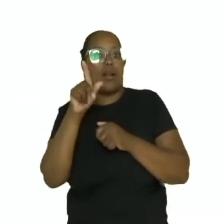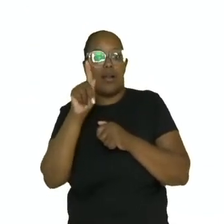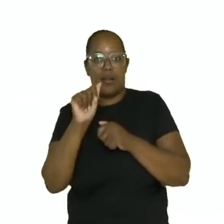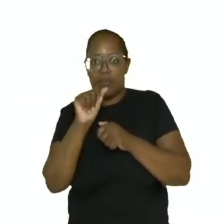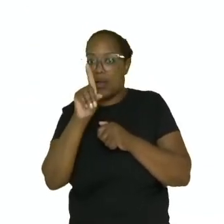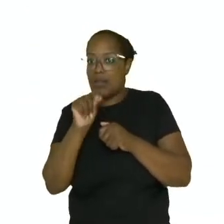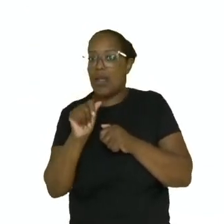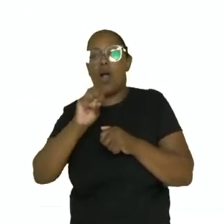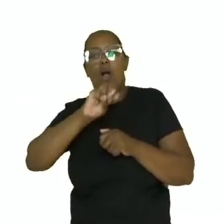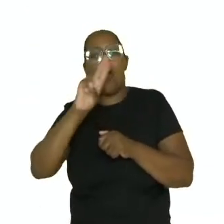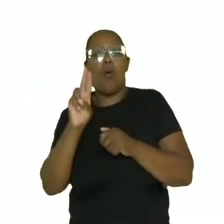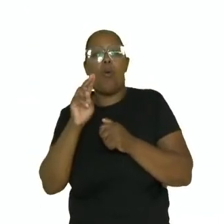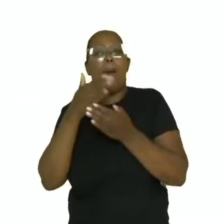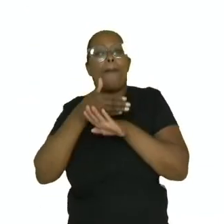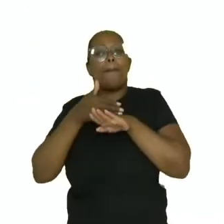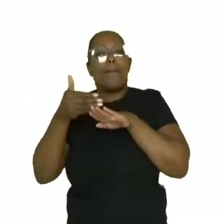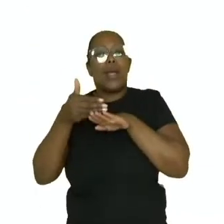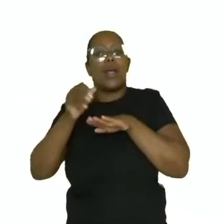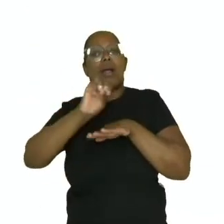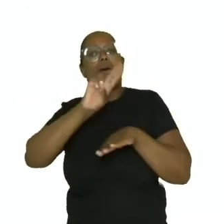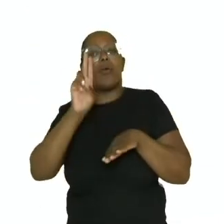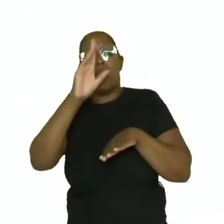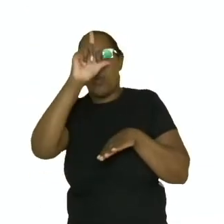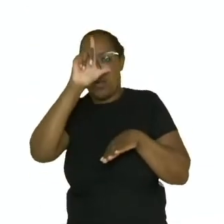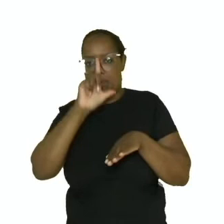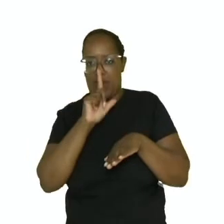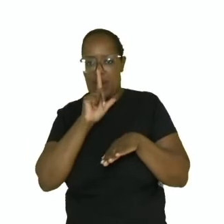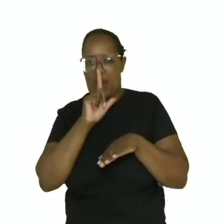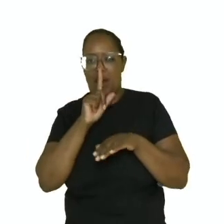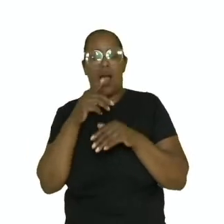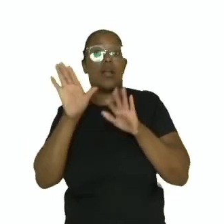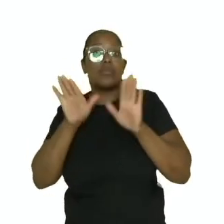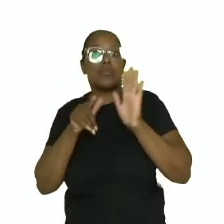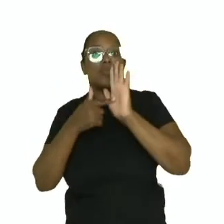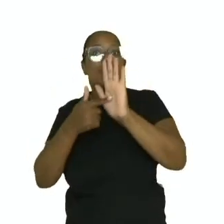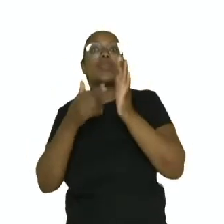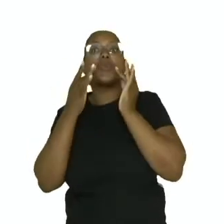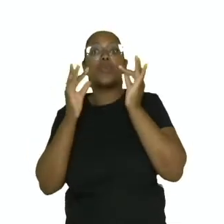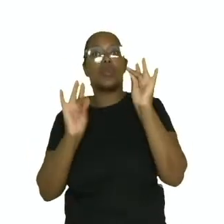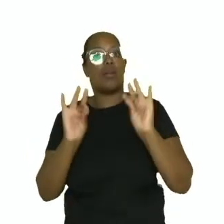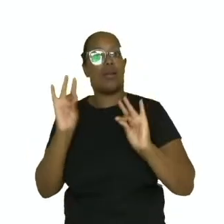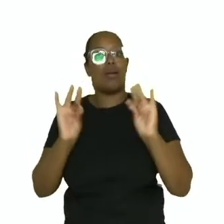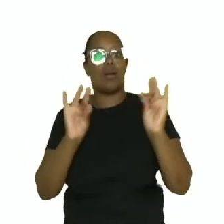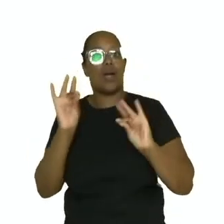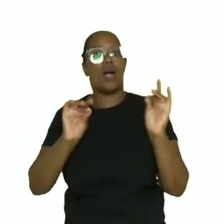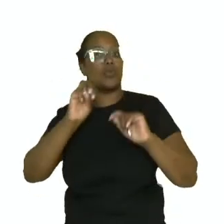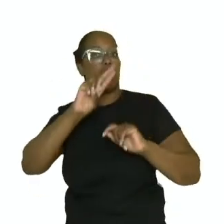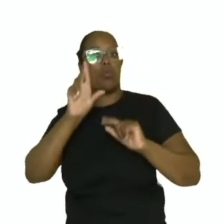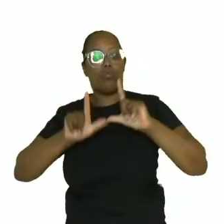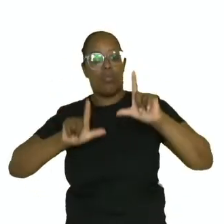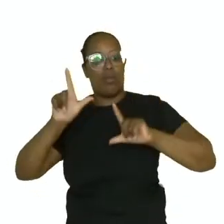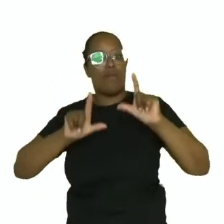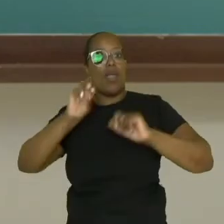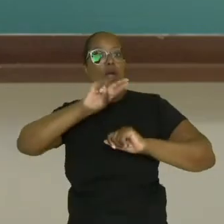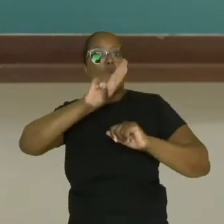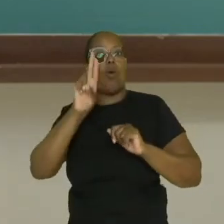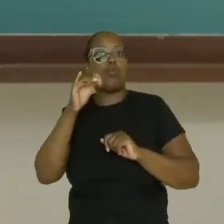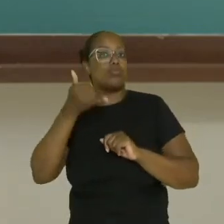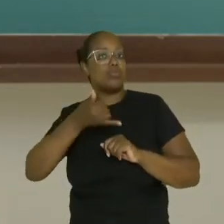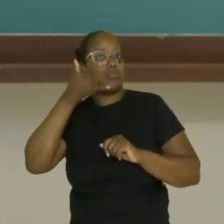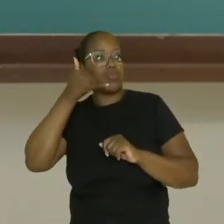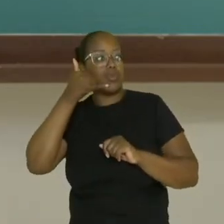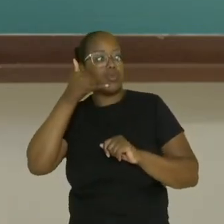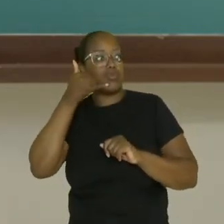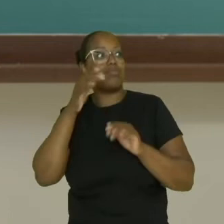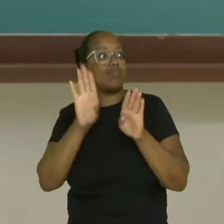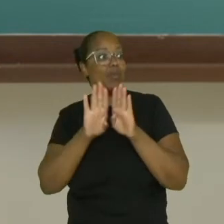luz, usados em shows e no teatro, pelas cores emitidas pelas telas dos televisores e dos celulares. Aqui nós temos a ideia